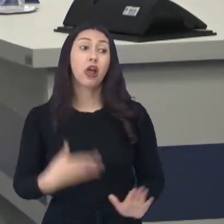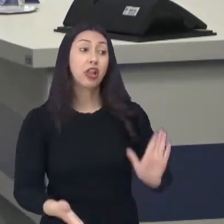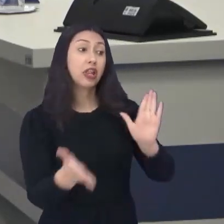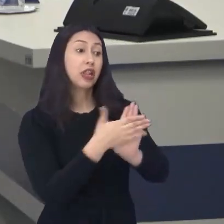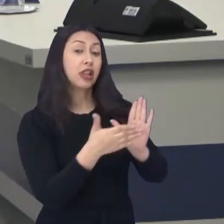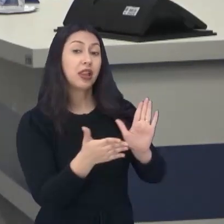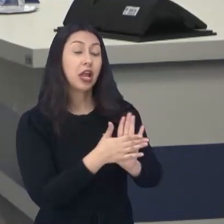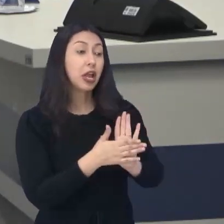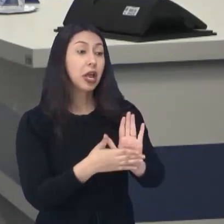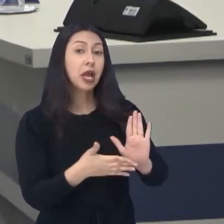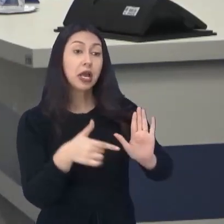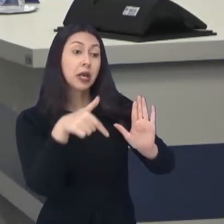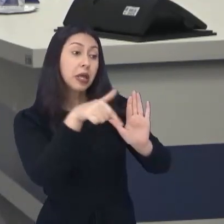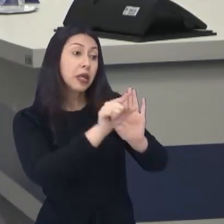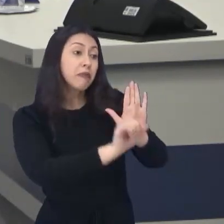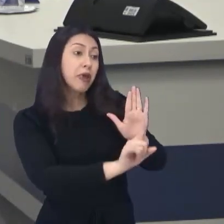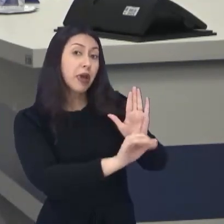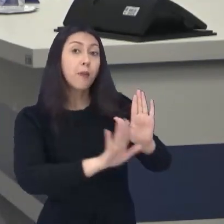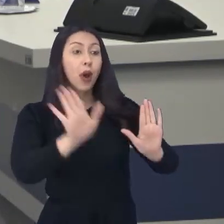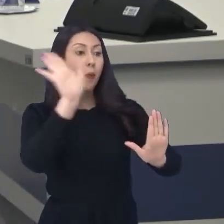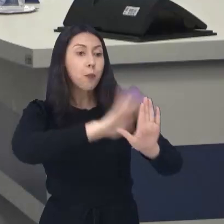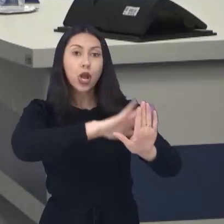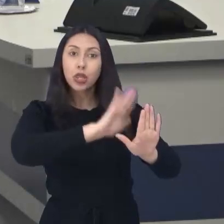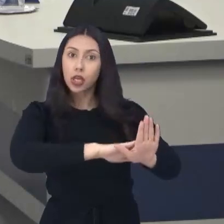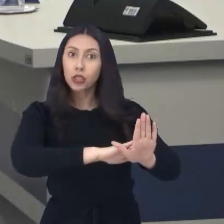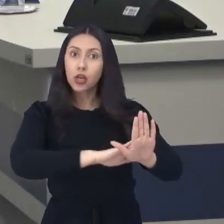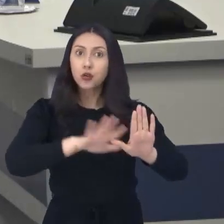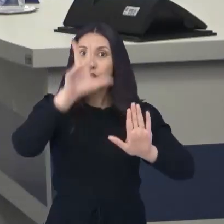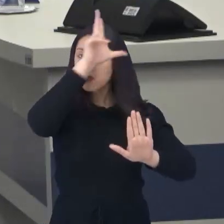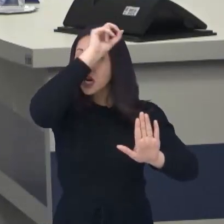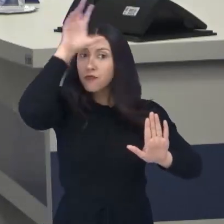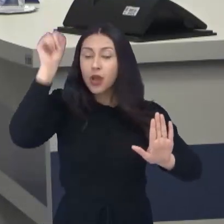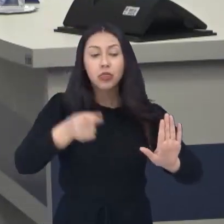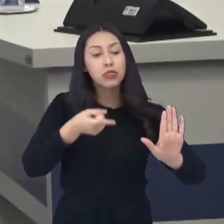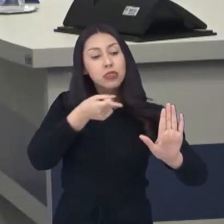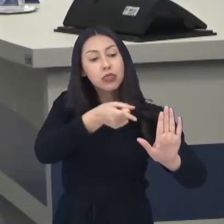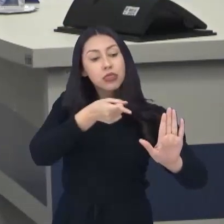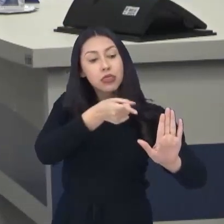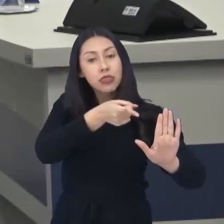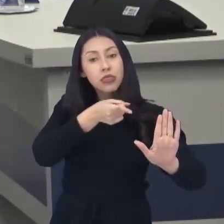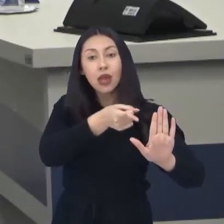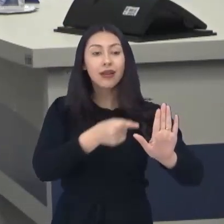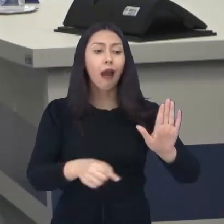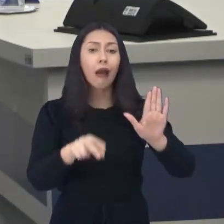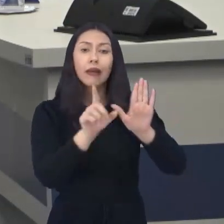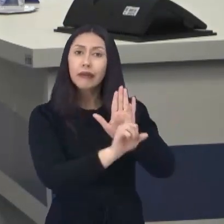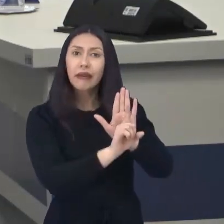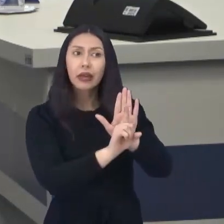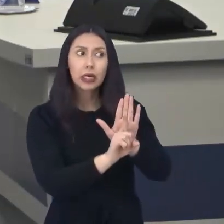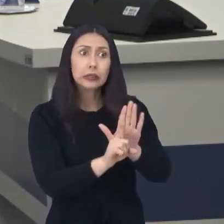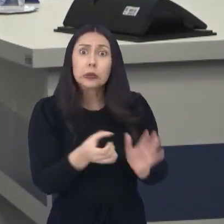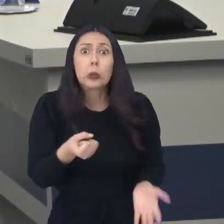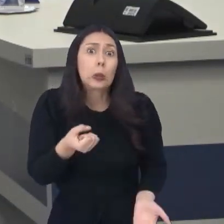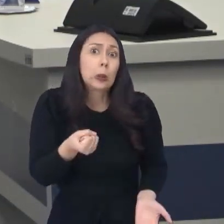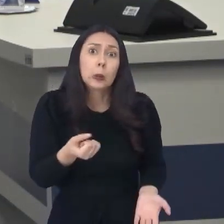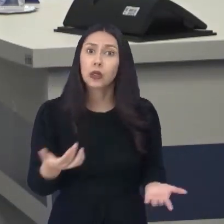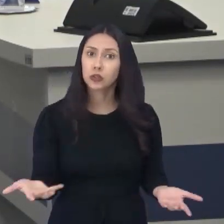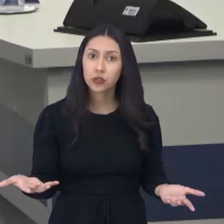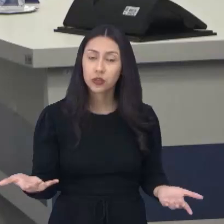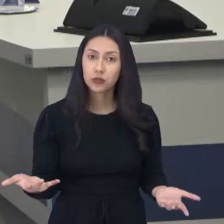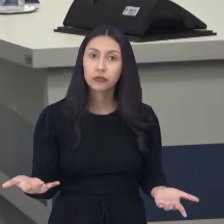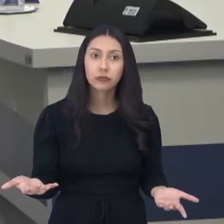aqui e o governo coloque a faca no pescoço e o vereador mija para trás, desculpa a palavra.